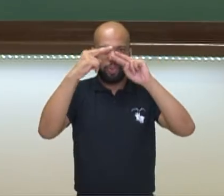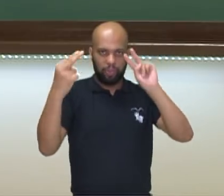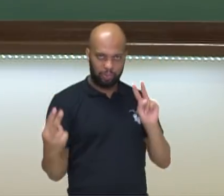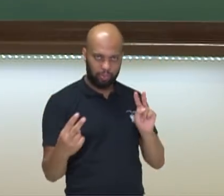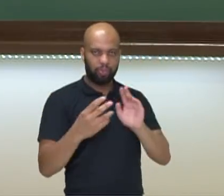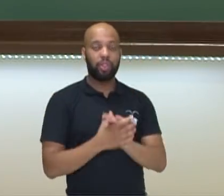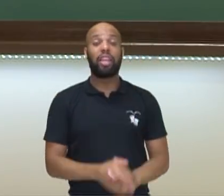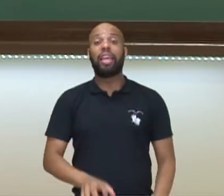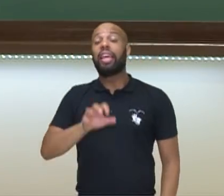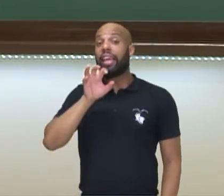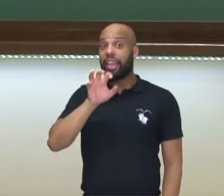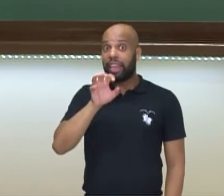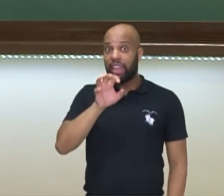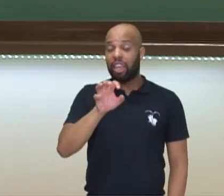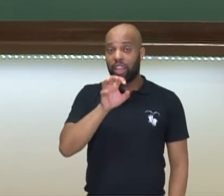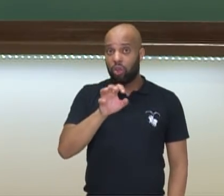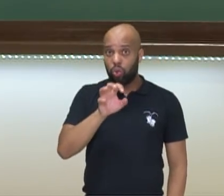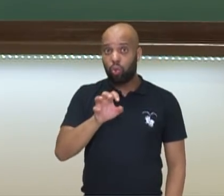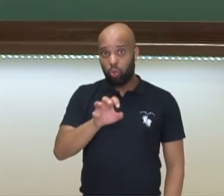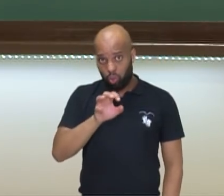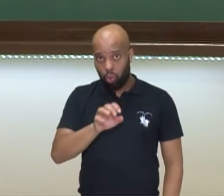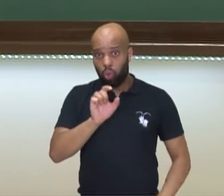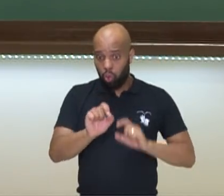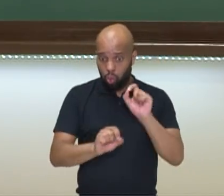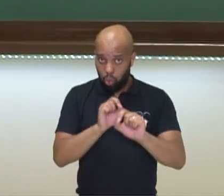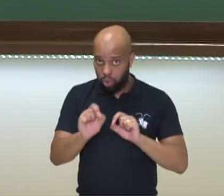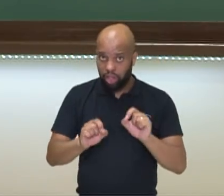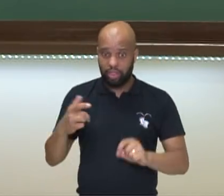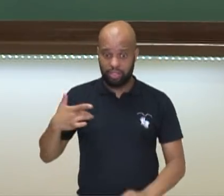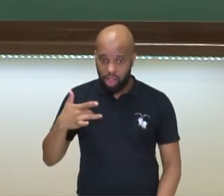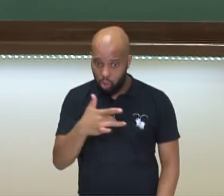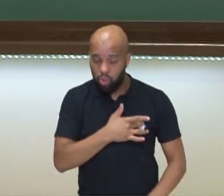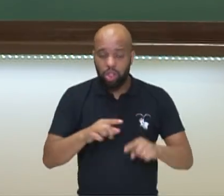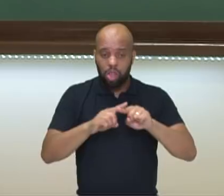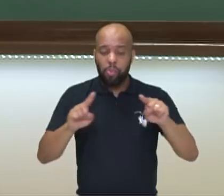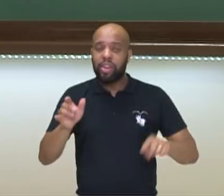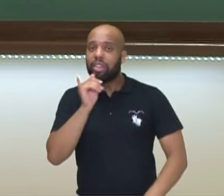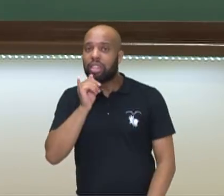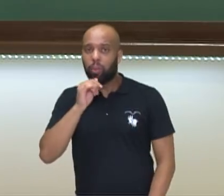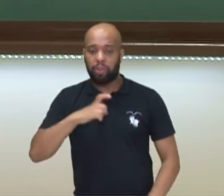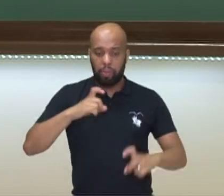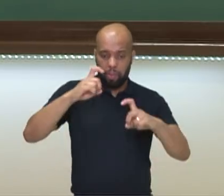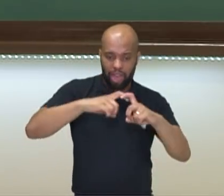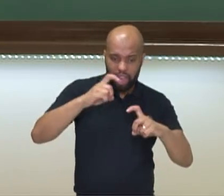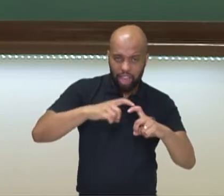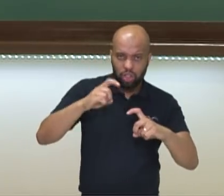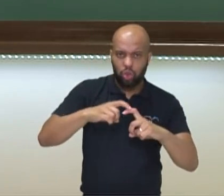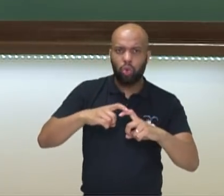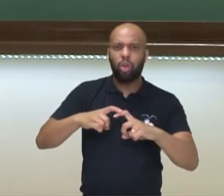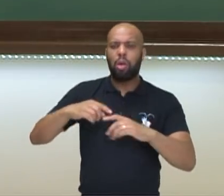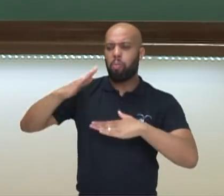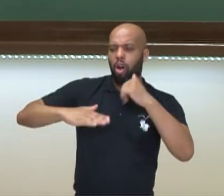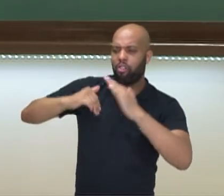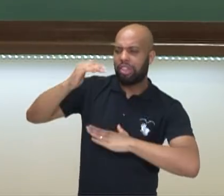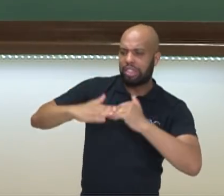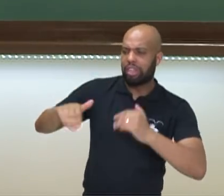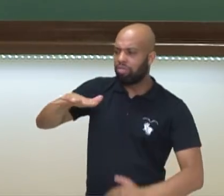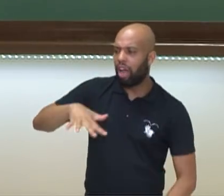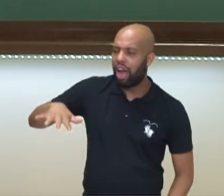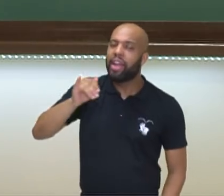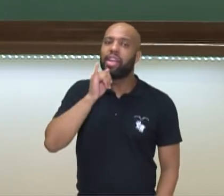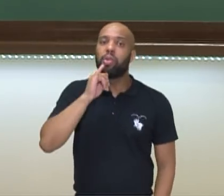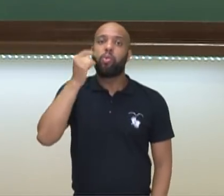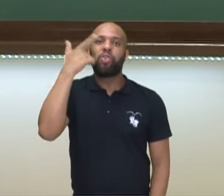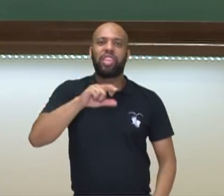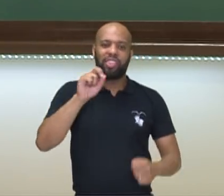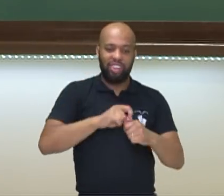tá? Isso sem falar da possibilidade de um médico, vamos dizer, especialista, realizar uma cirurgia a